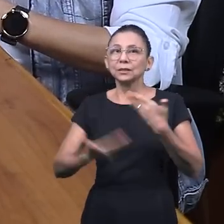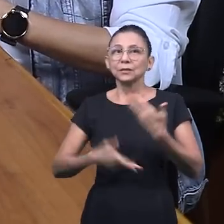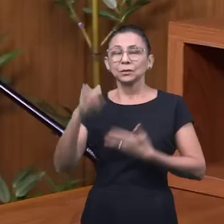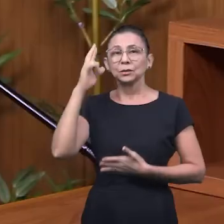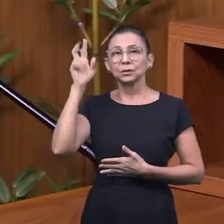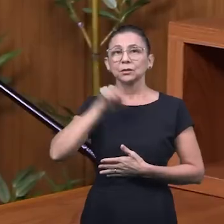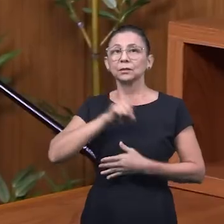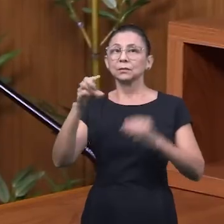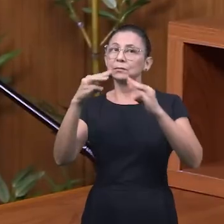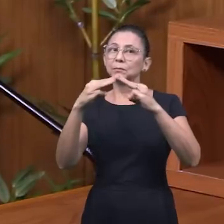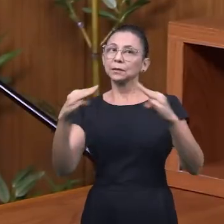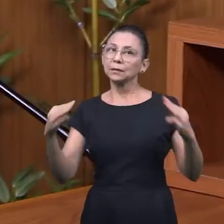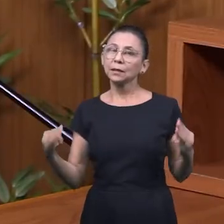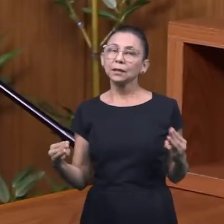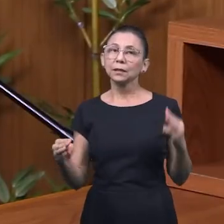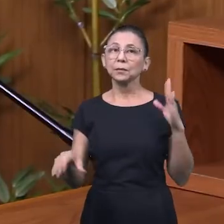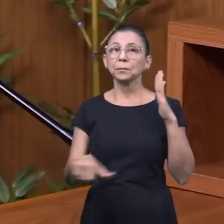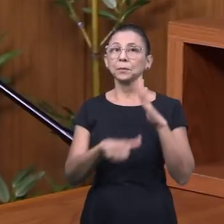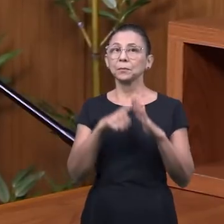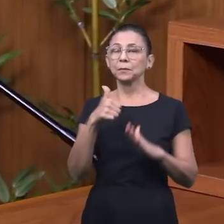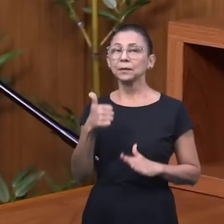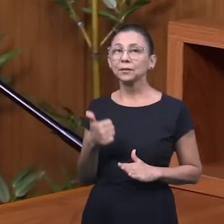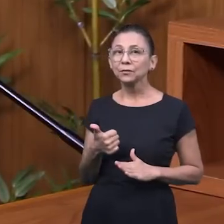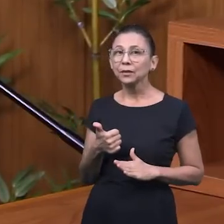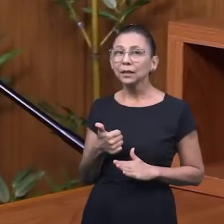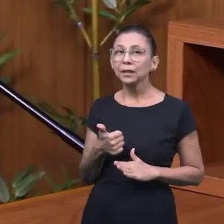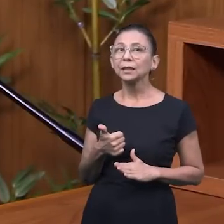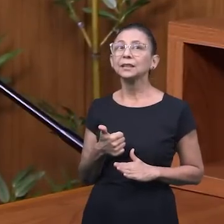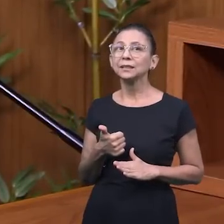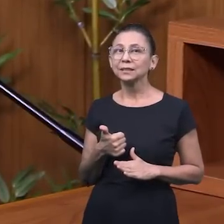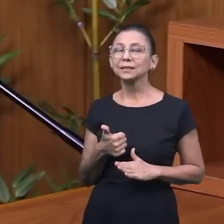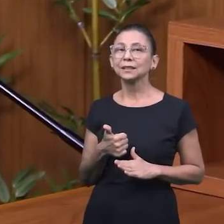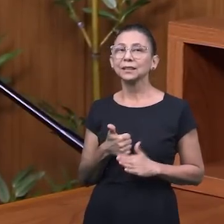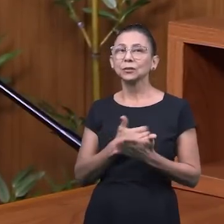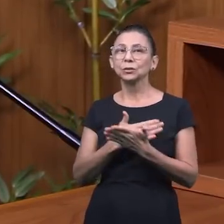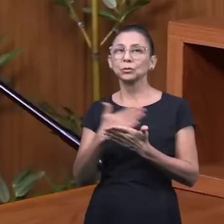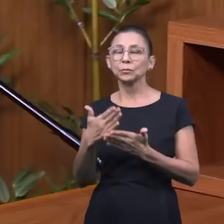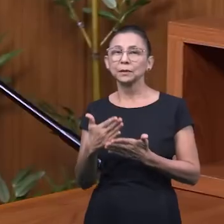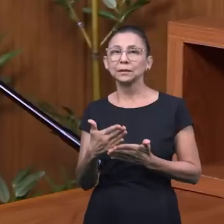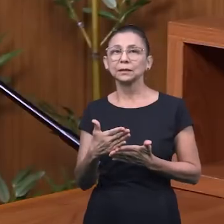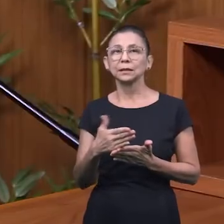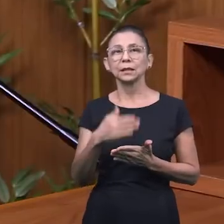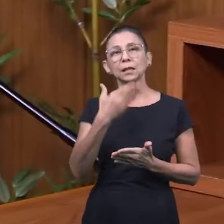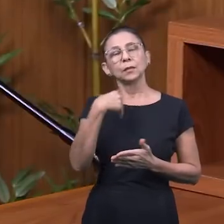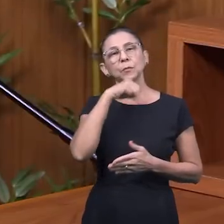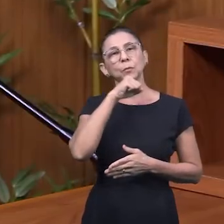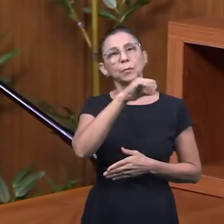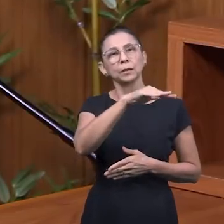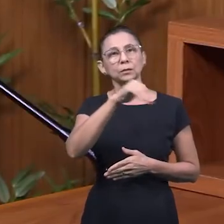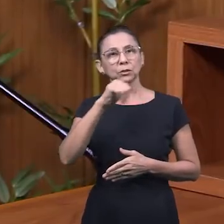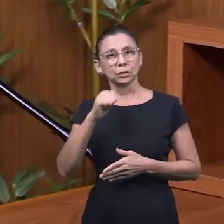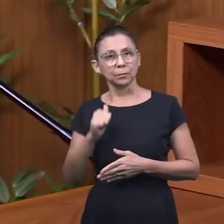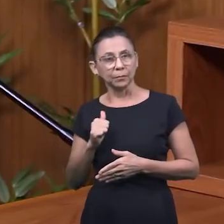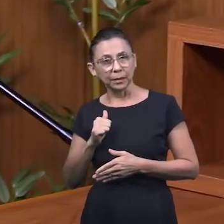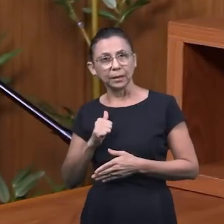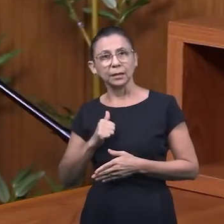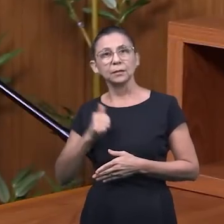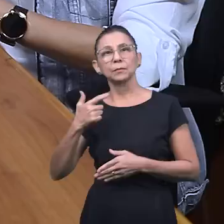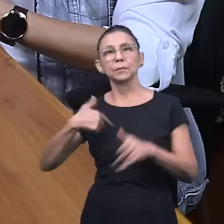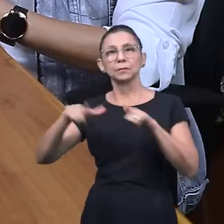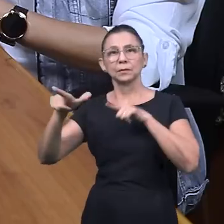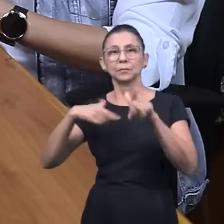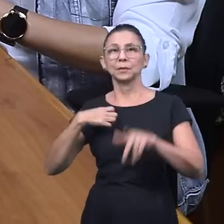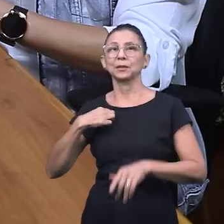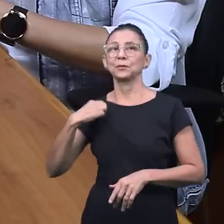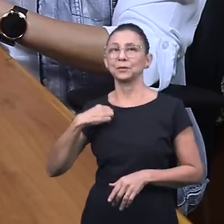servir ao Senhor lá no Manaim. A primeira vez que eu fui ao Manaim aos 15 anos, eu me apaixonei com voluntariado. Já procurei o pastor Zé Carlos, com certeza